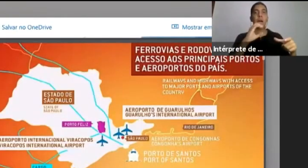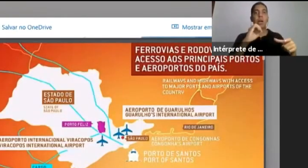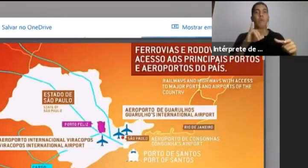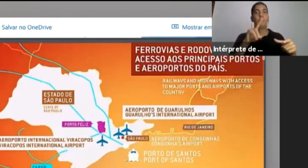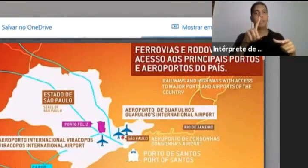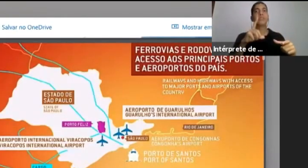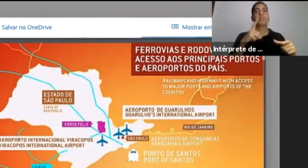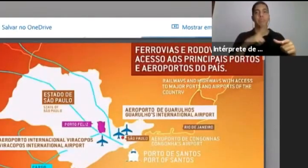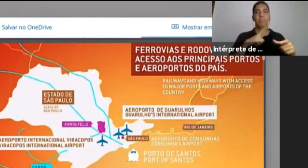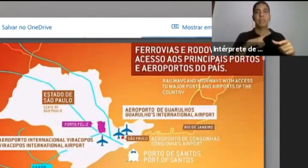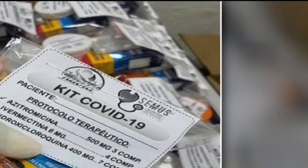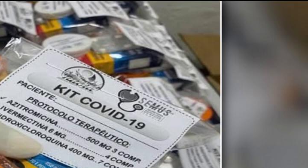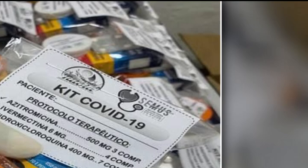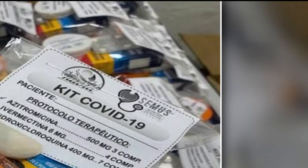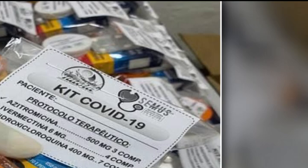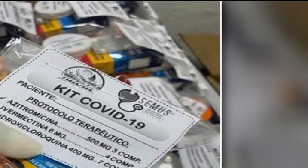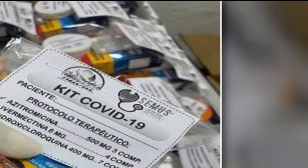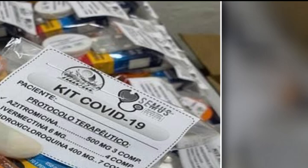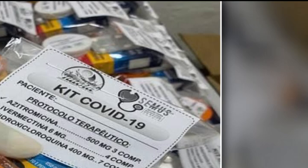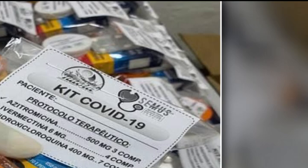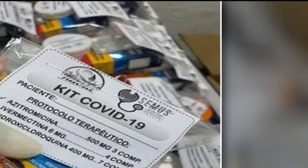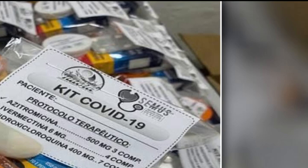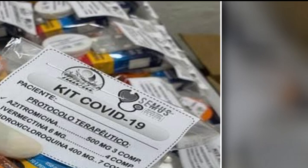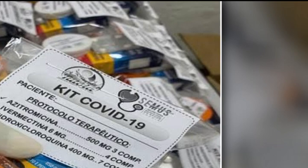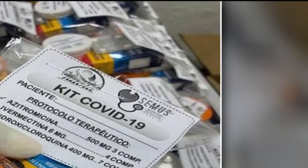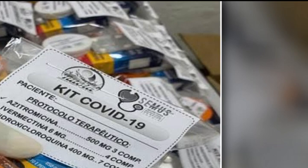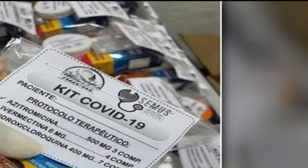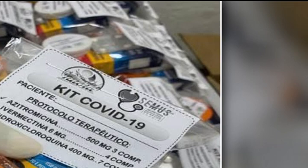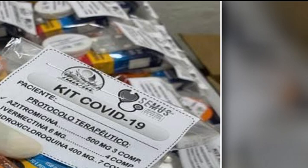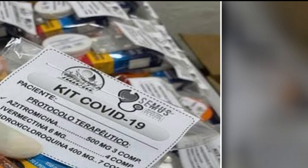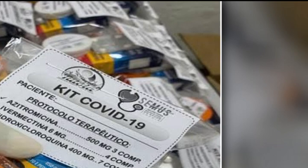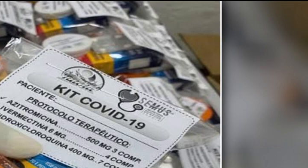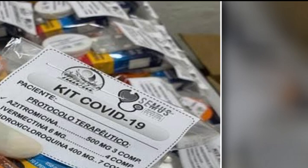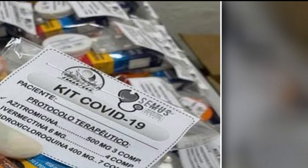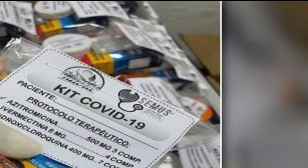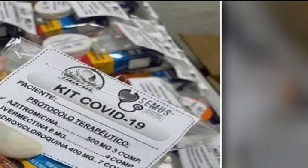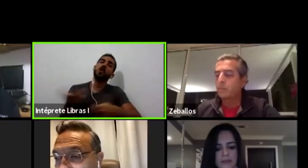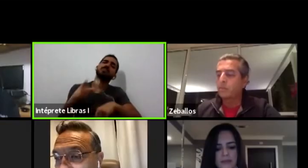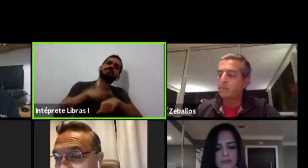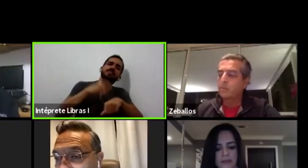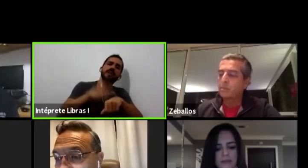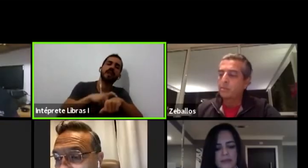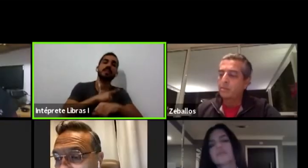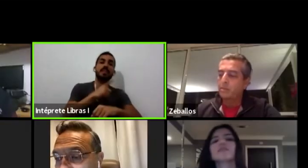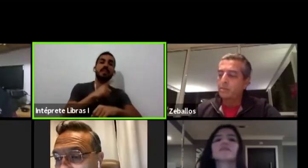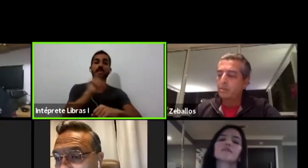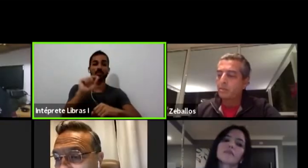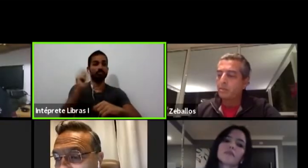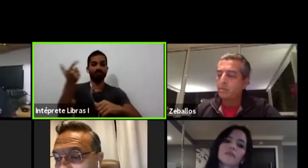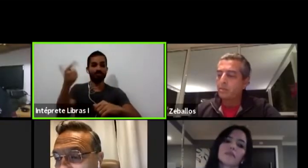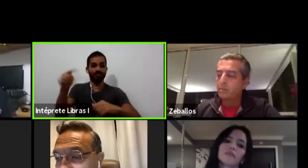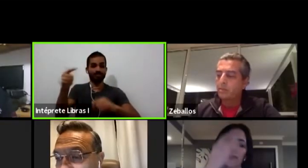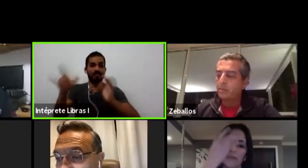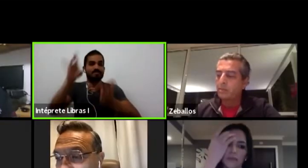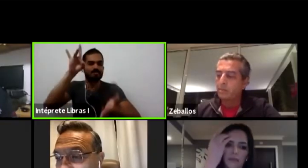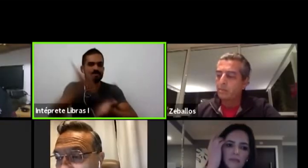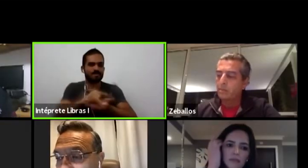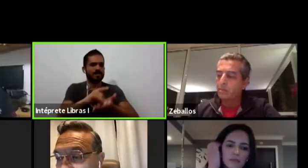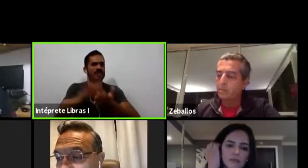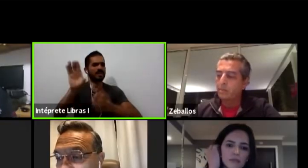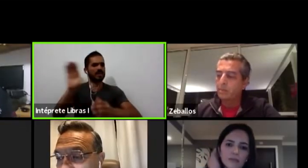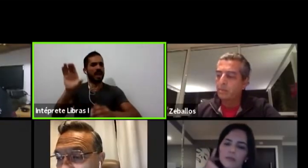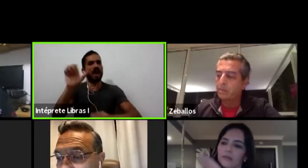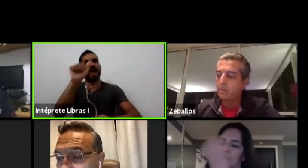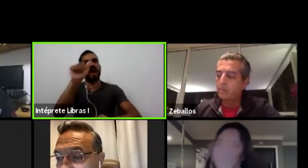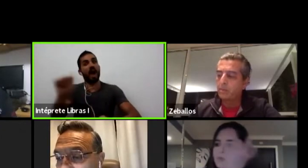porto feliz no estado de são paulo onde foram distribuídos kits com o medicamento não temos evidências científicas